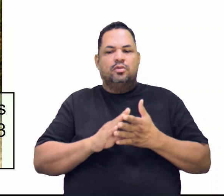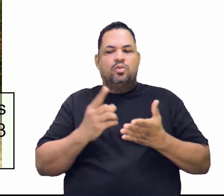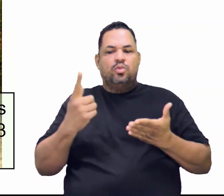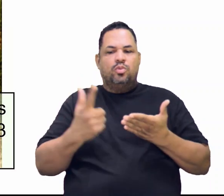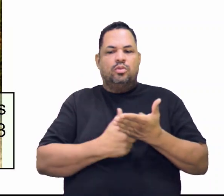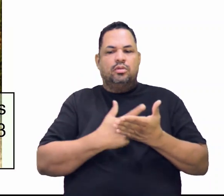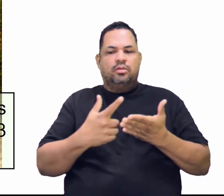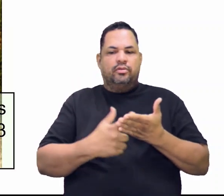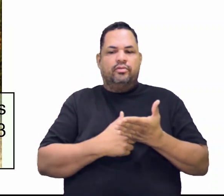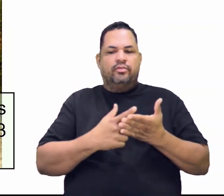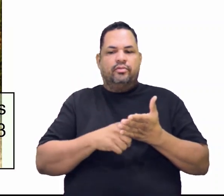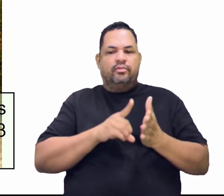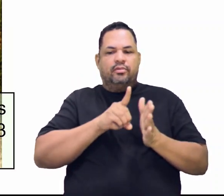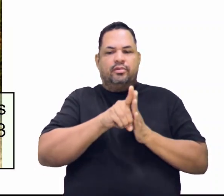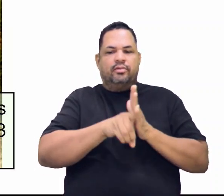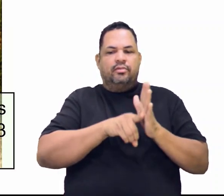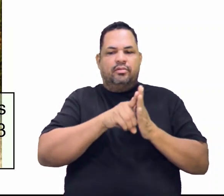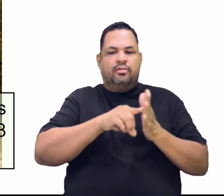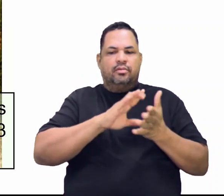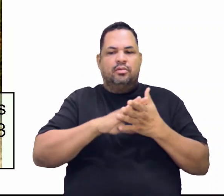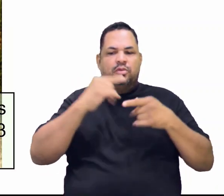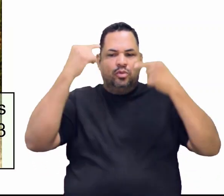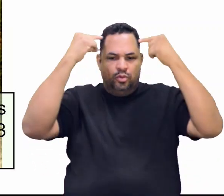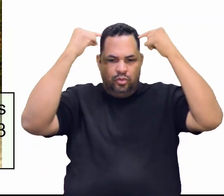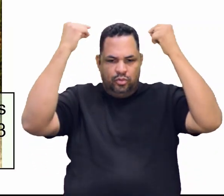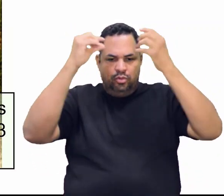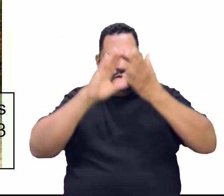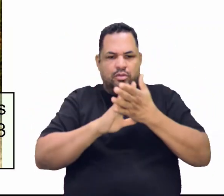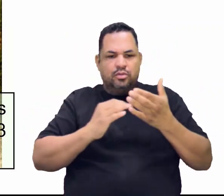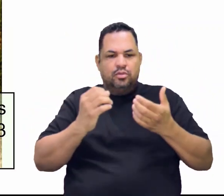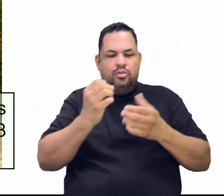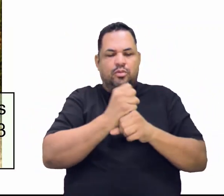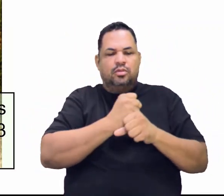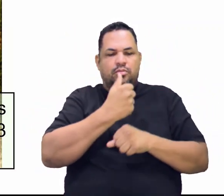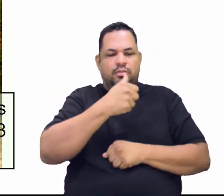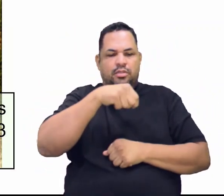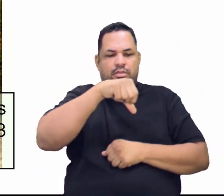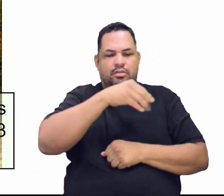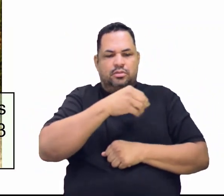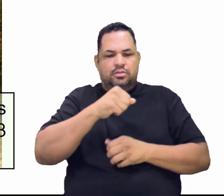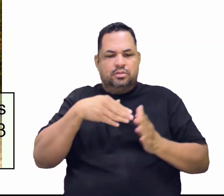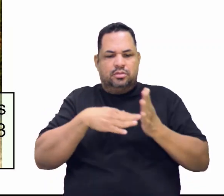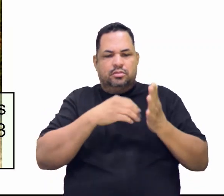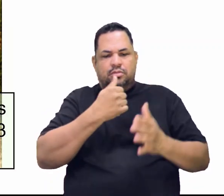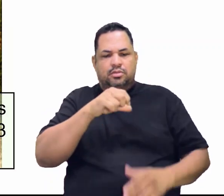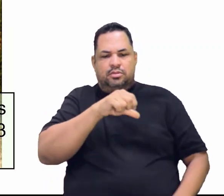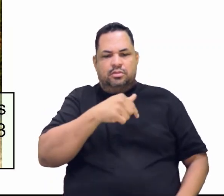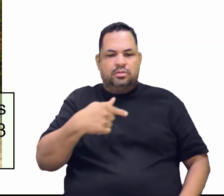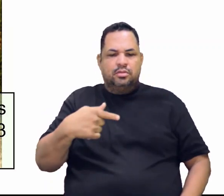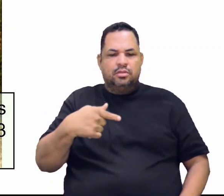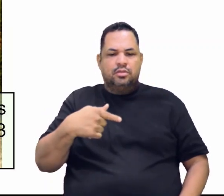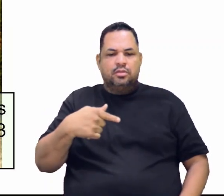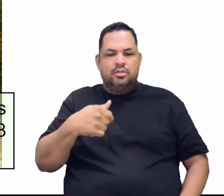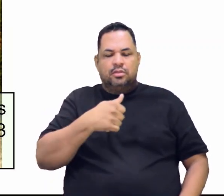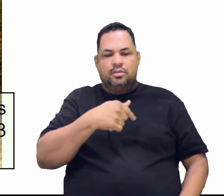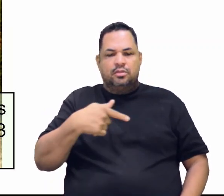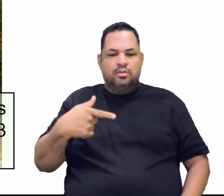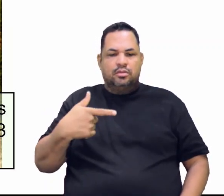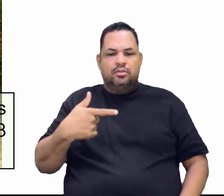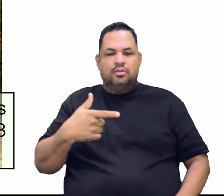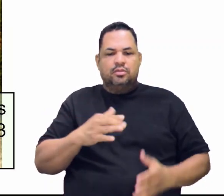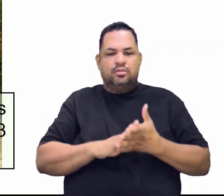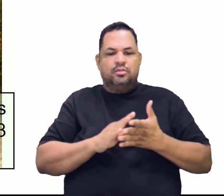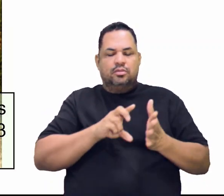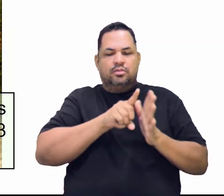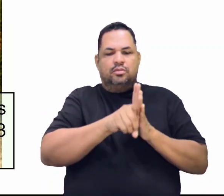Diabo, entre os anos de 1907 a 1912, a Estrada de